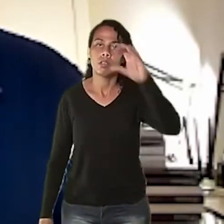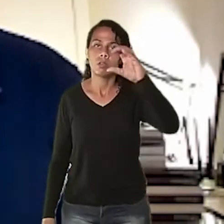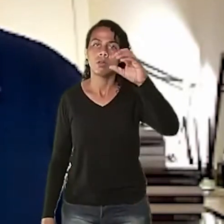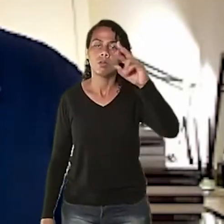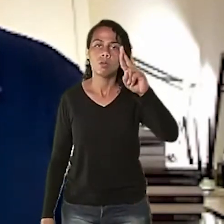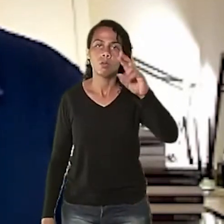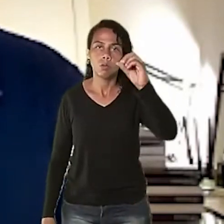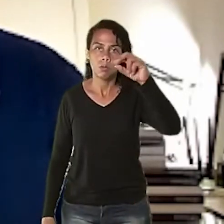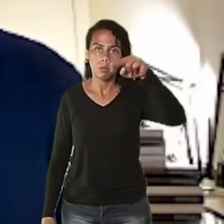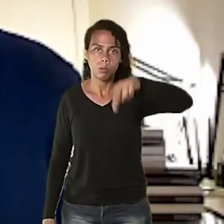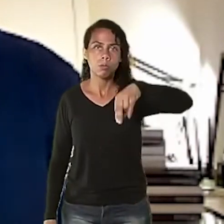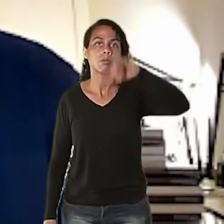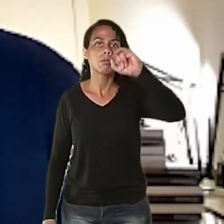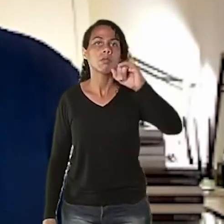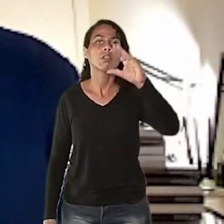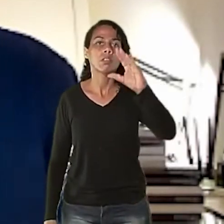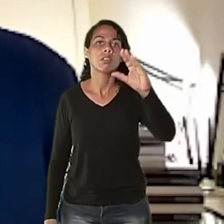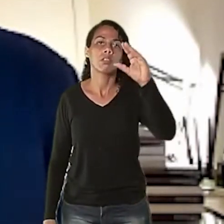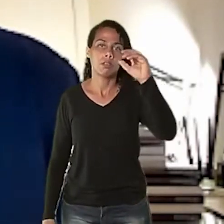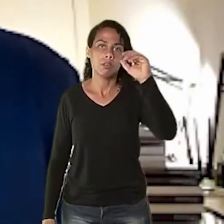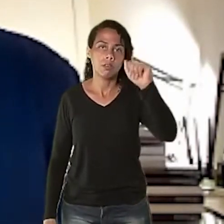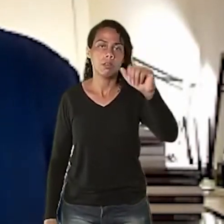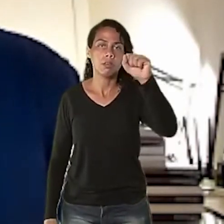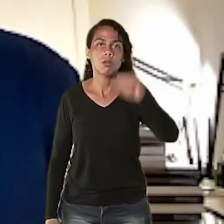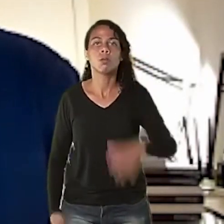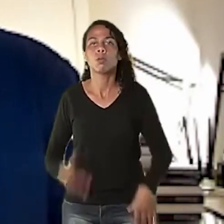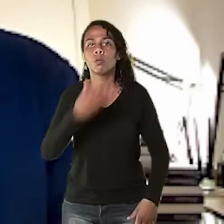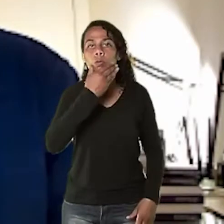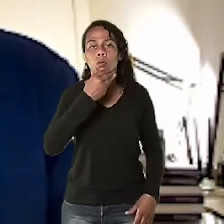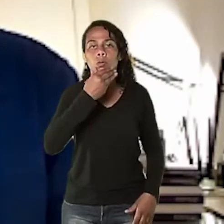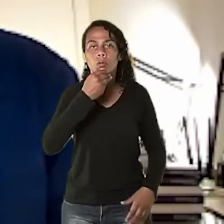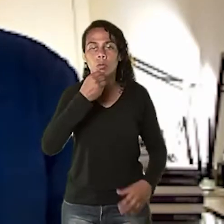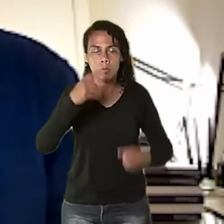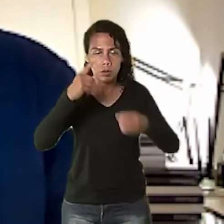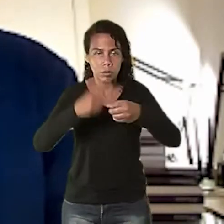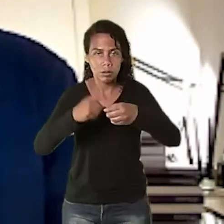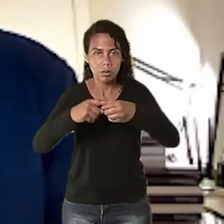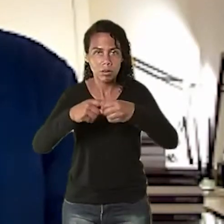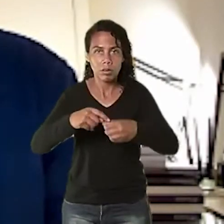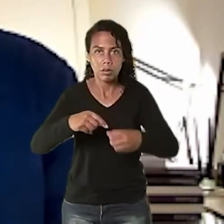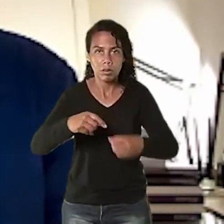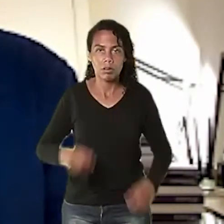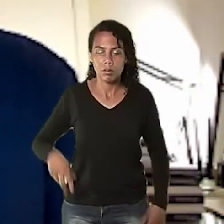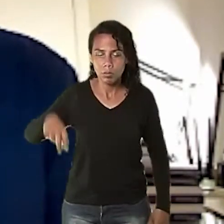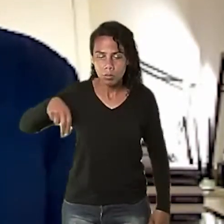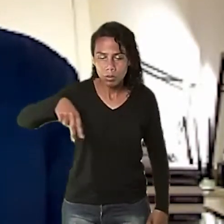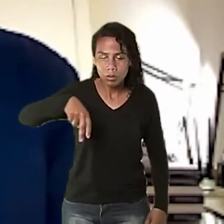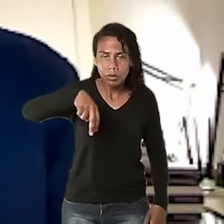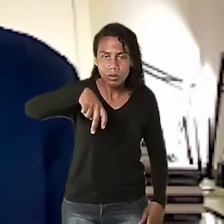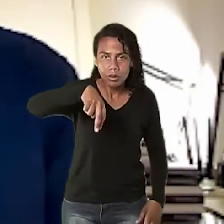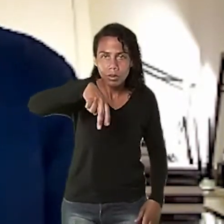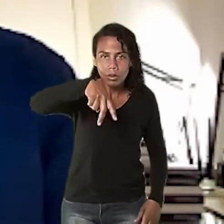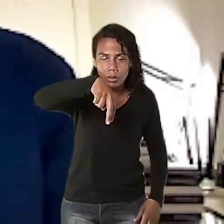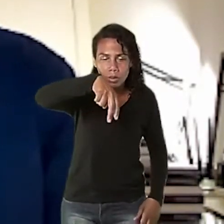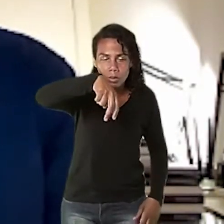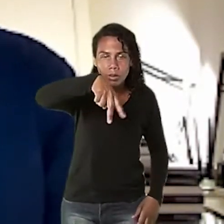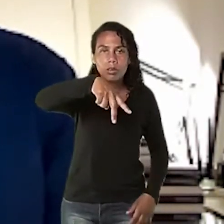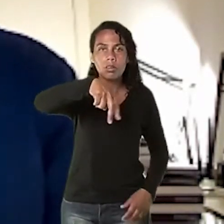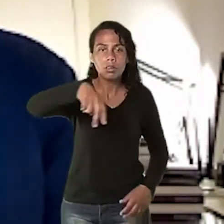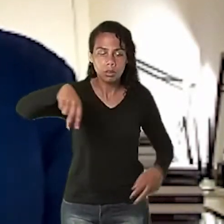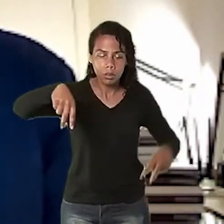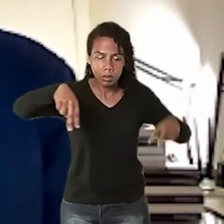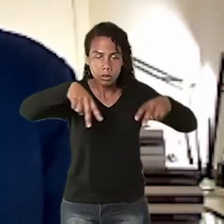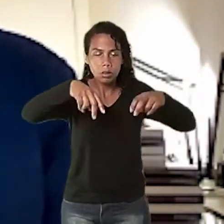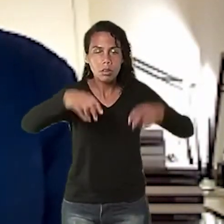pela cidade e ela me atravessar. Como o Fernando Sabino tomando café na Gávea e vendo aquela